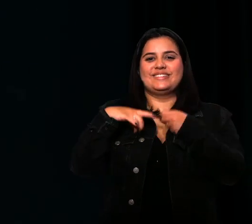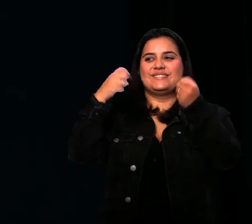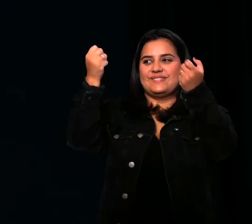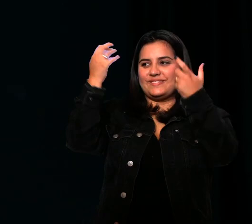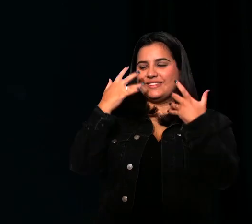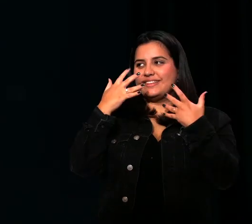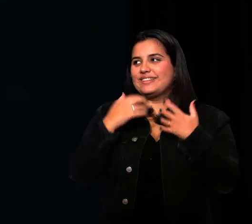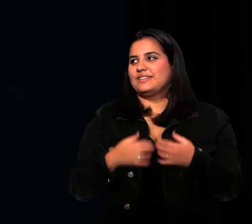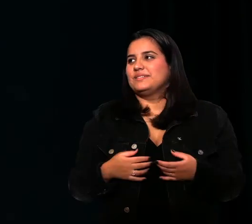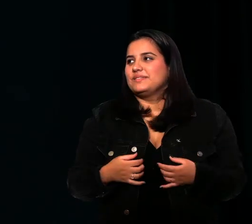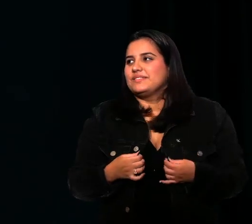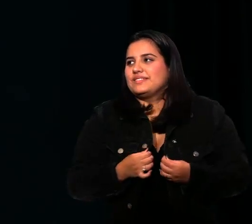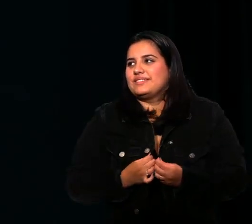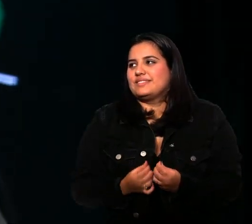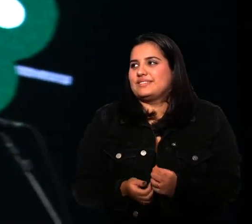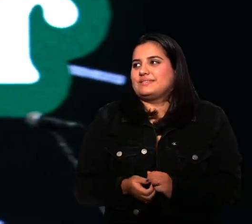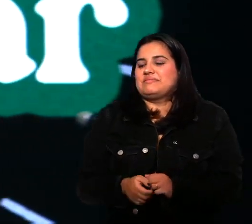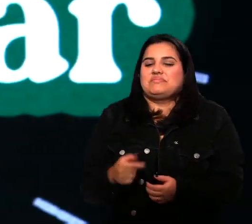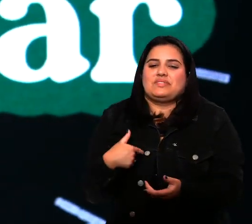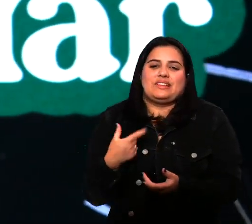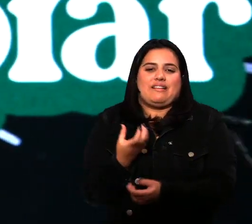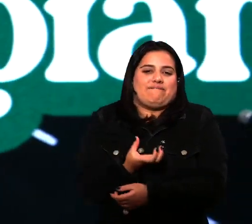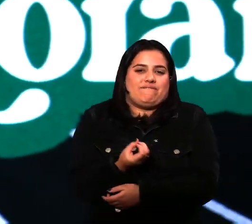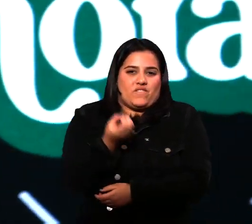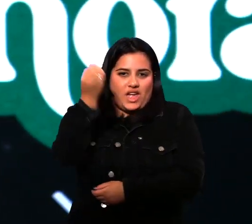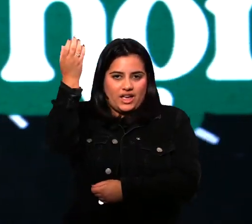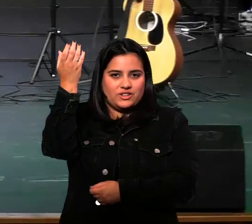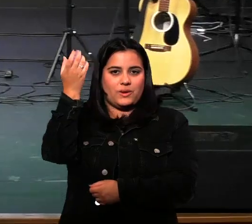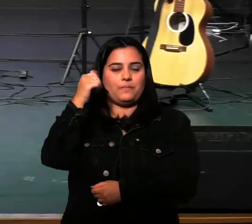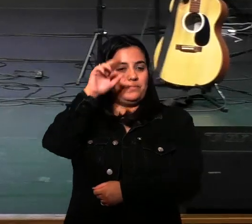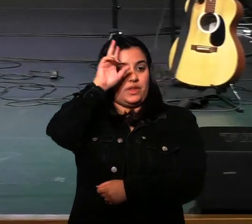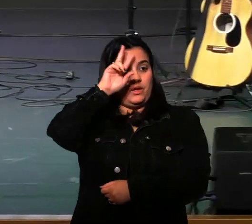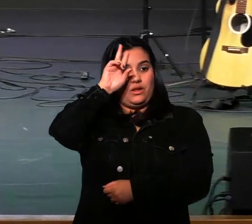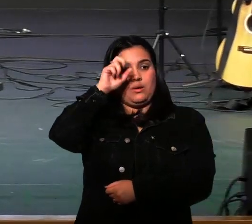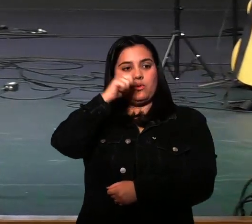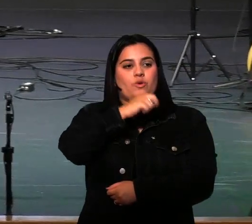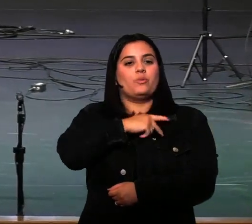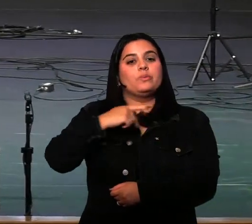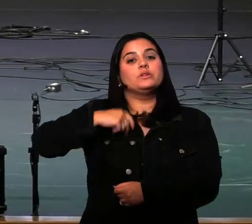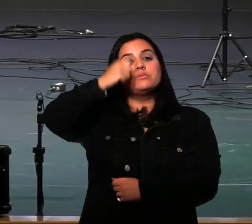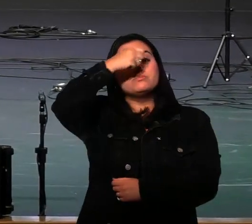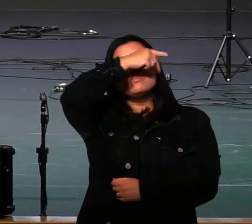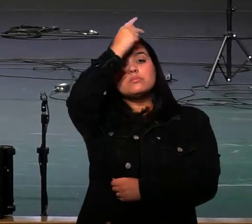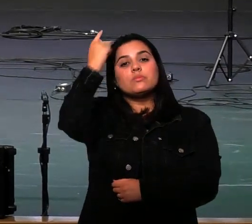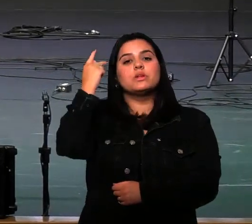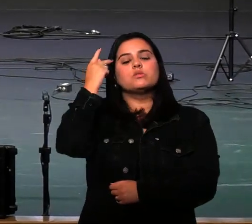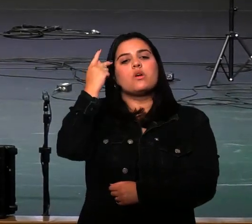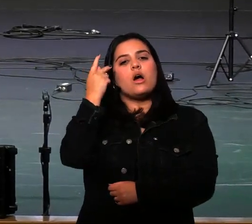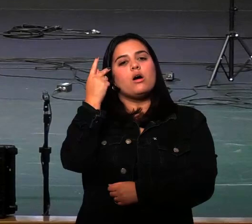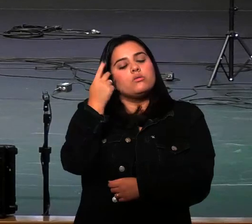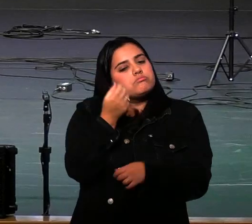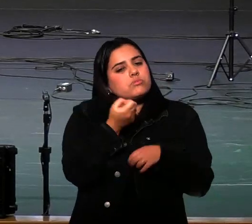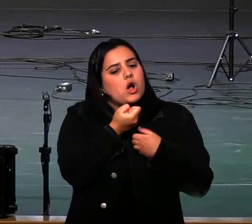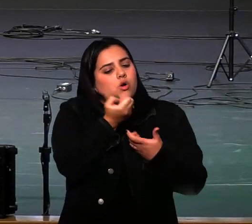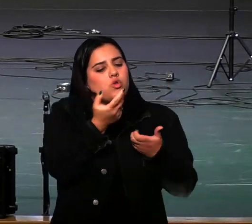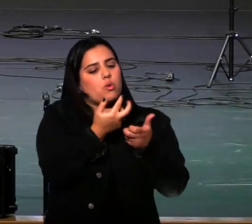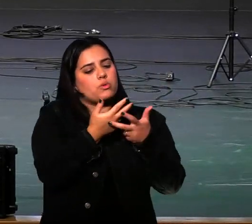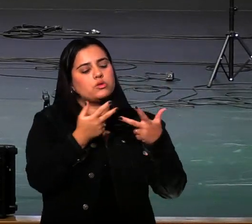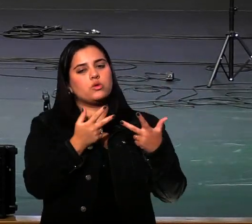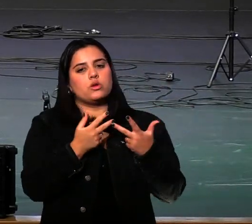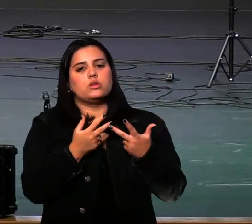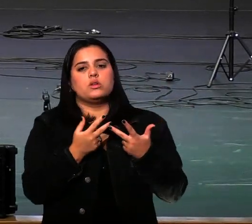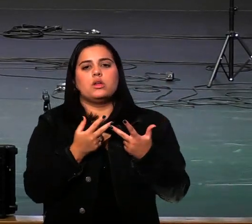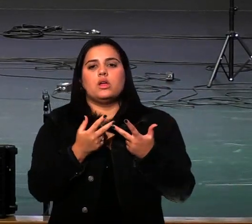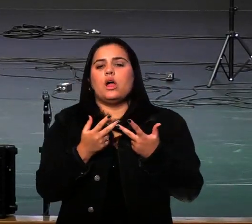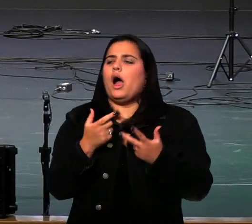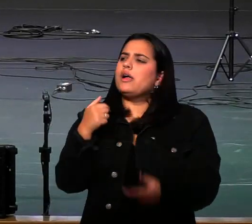abençoado. E no meio da viagem lá e conversando, eu lembro que o pastor Pascoal começou a contar algumas coisas dele, começou a chamar e falou,